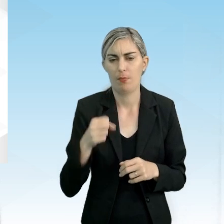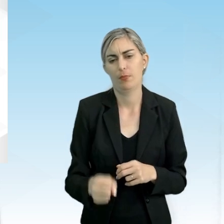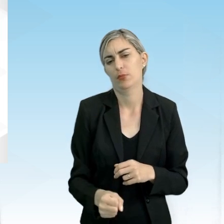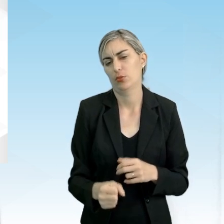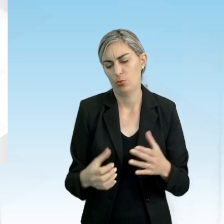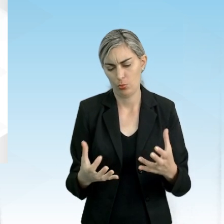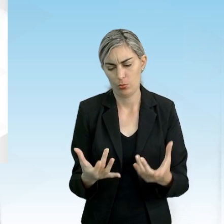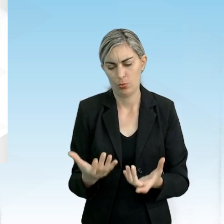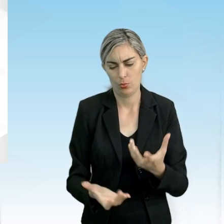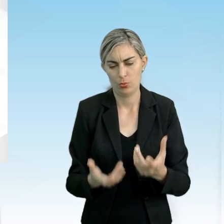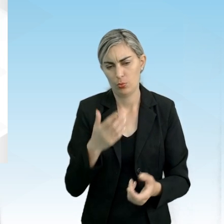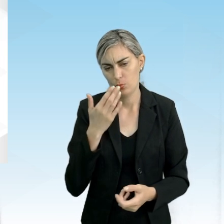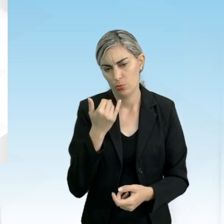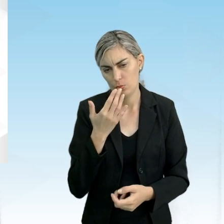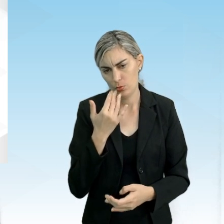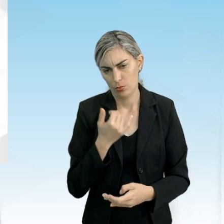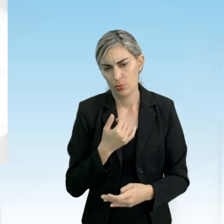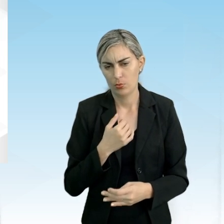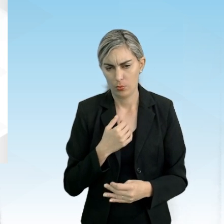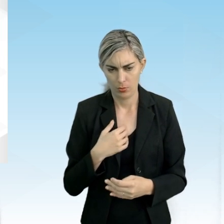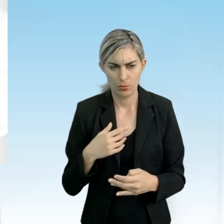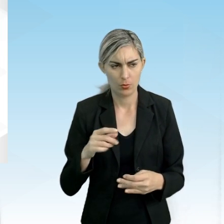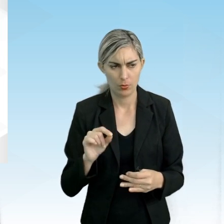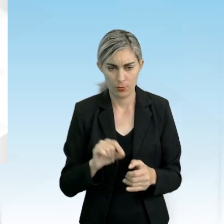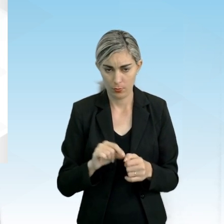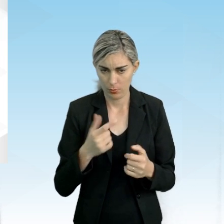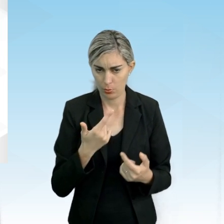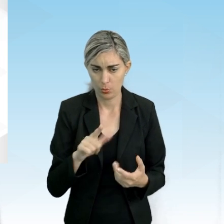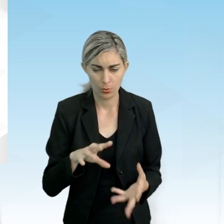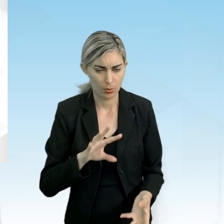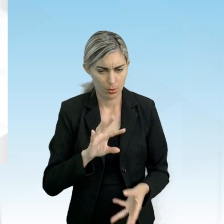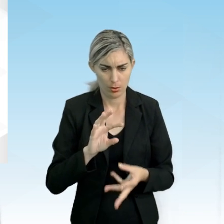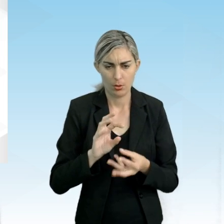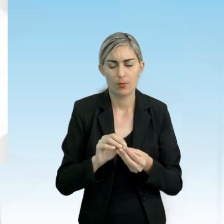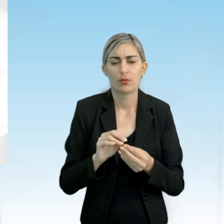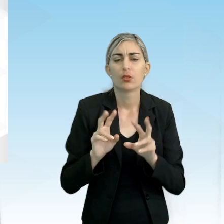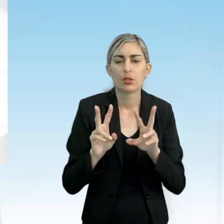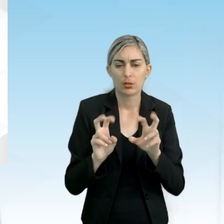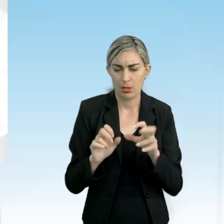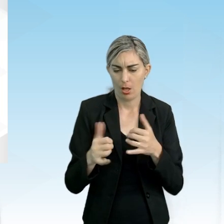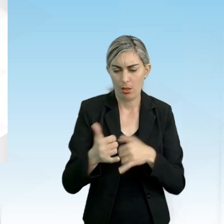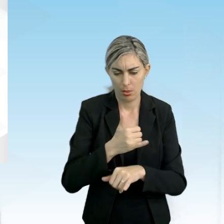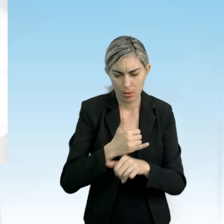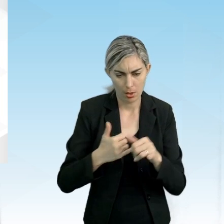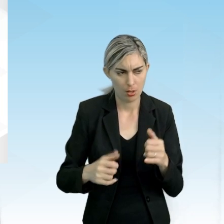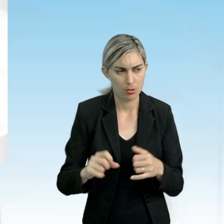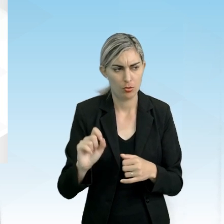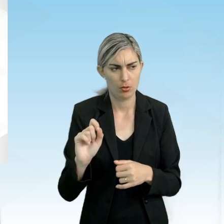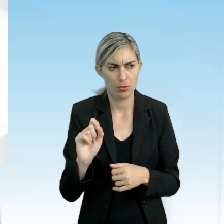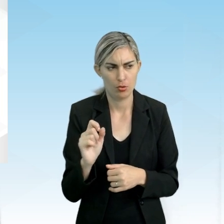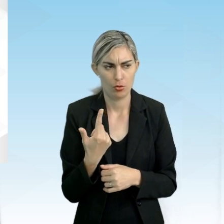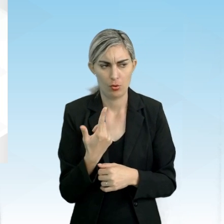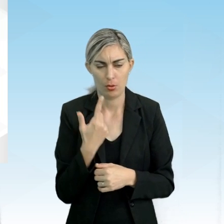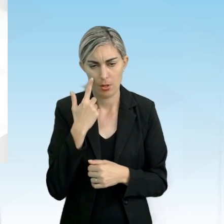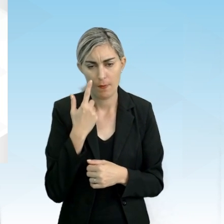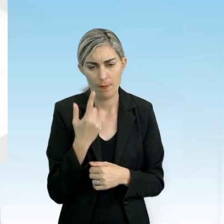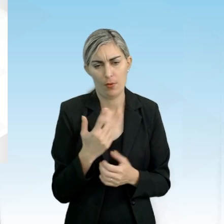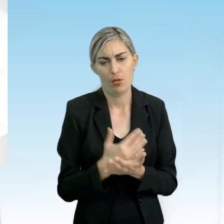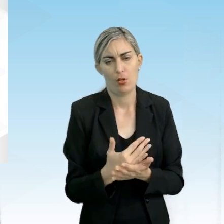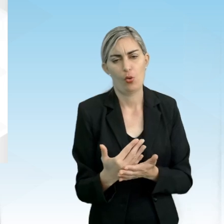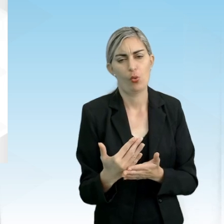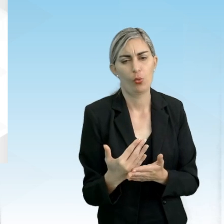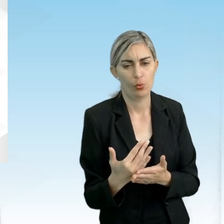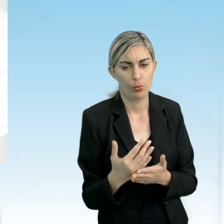a comida bora fazer outra revisão aí sobre energia solar e aí a gente começa